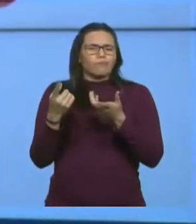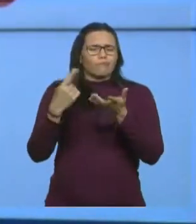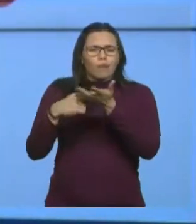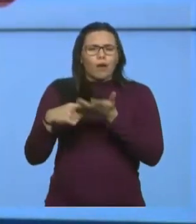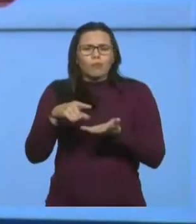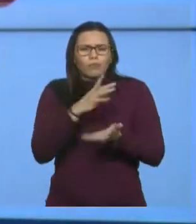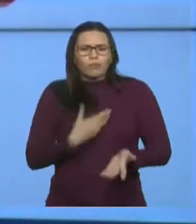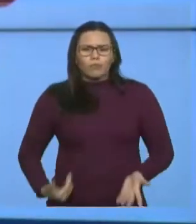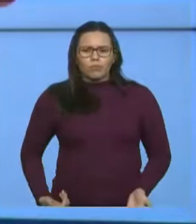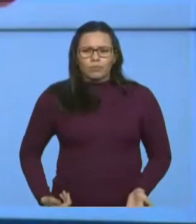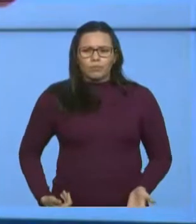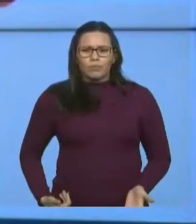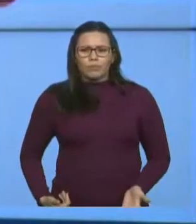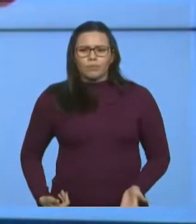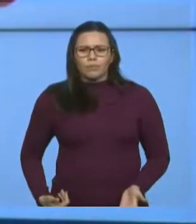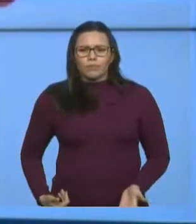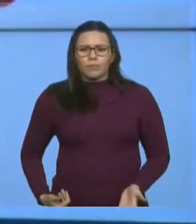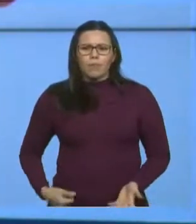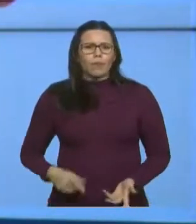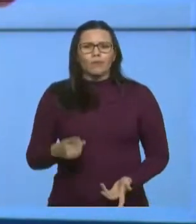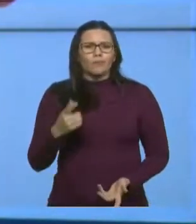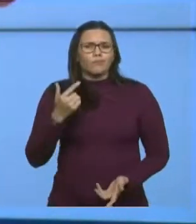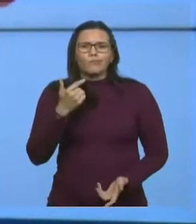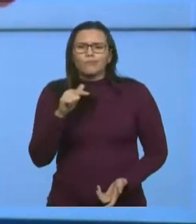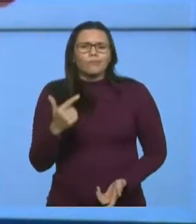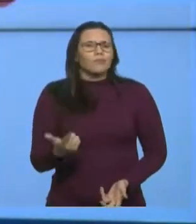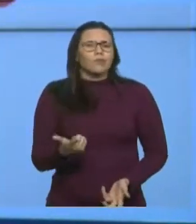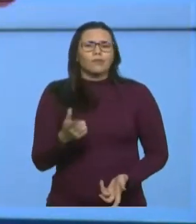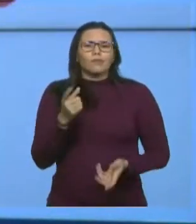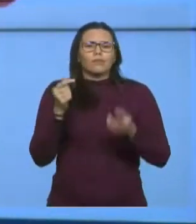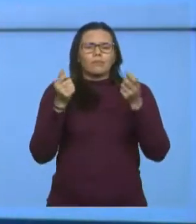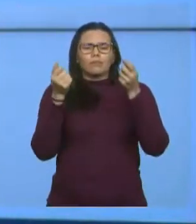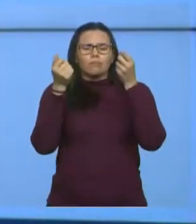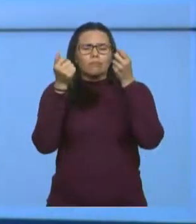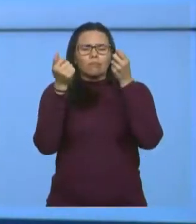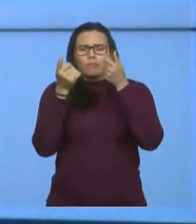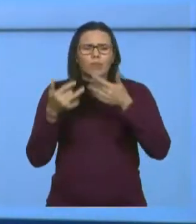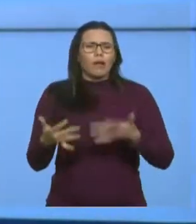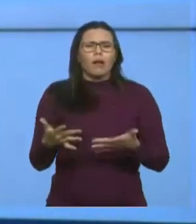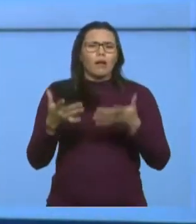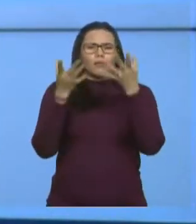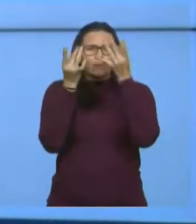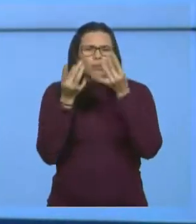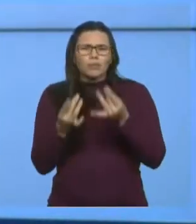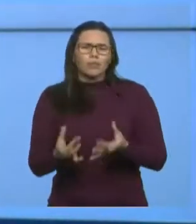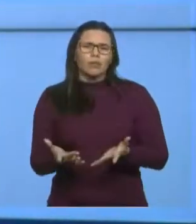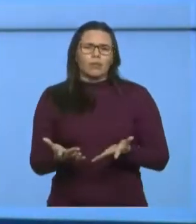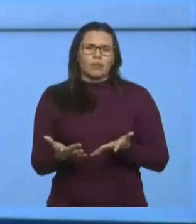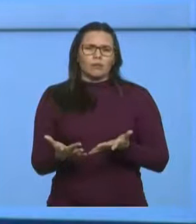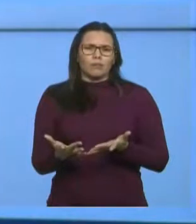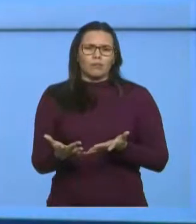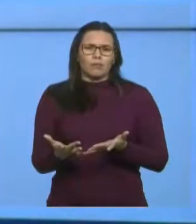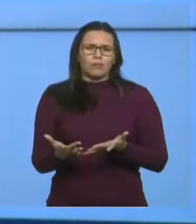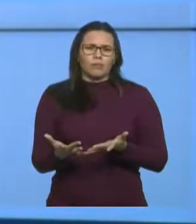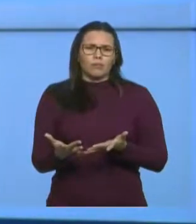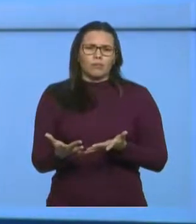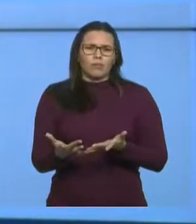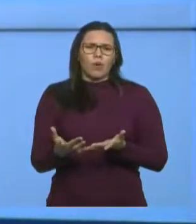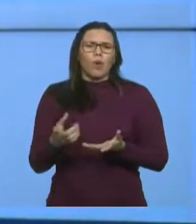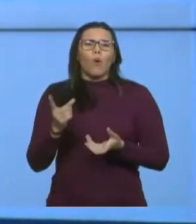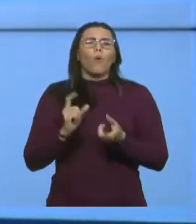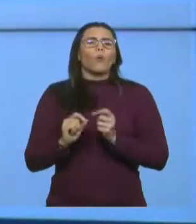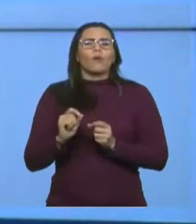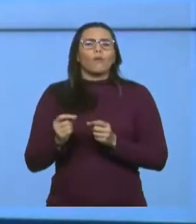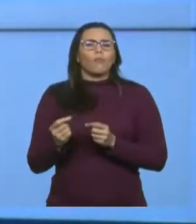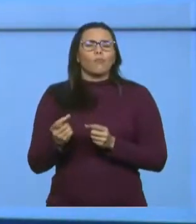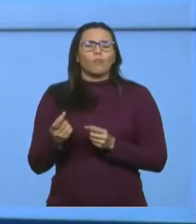do próprio fundo, das despesas. E aí cria-se uma dificuldade intensa. A Secretaria de Saúde, doutora Helena, precisa tirar